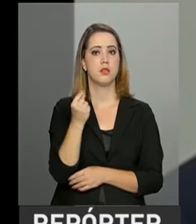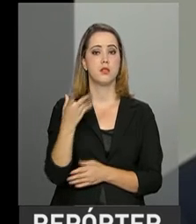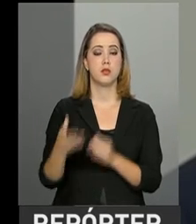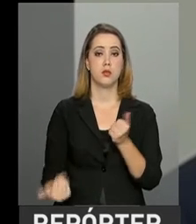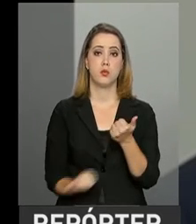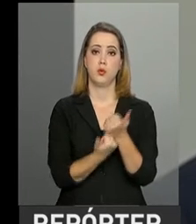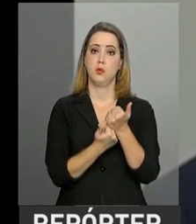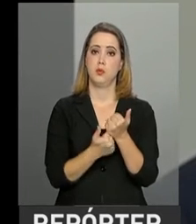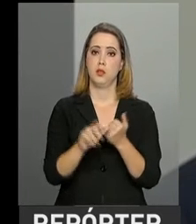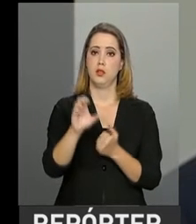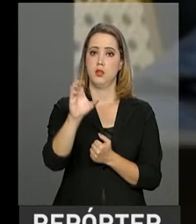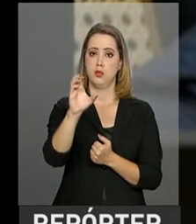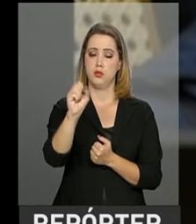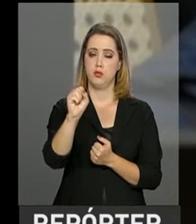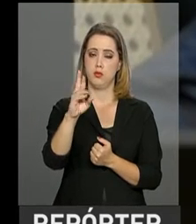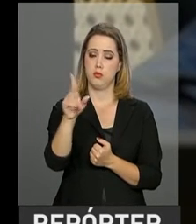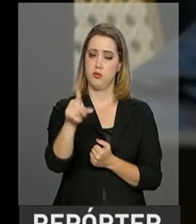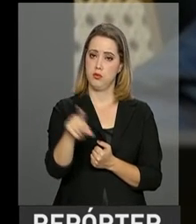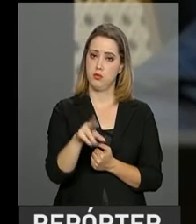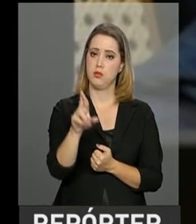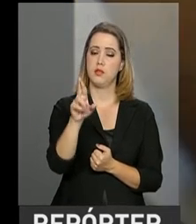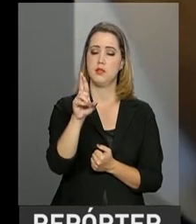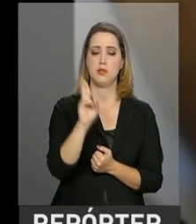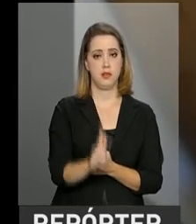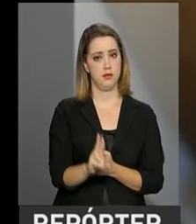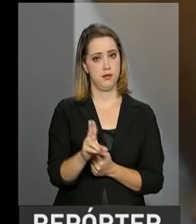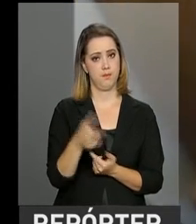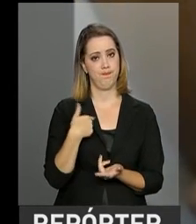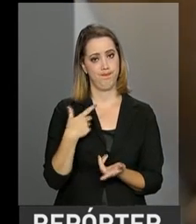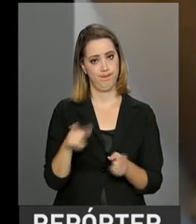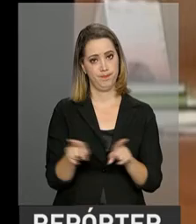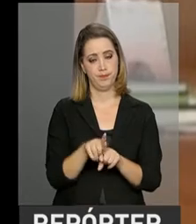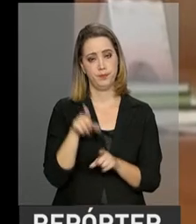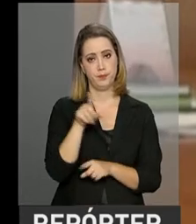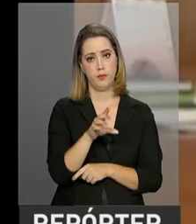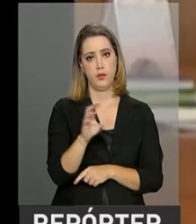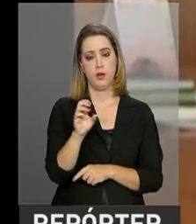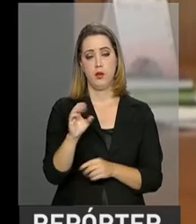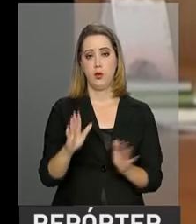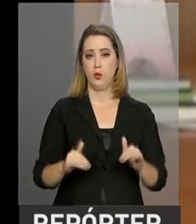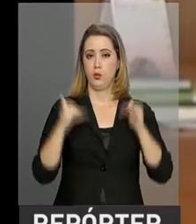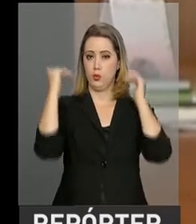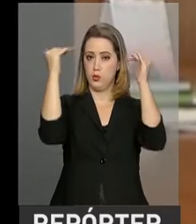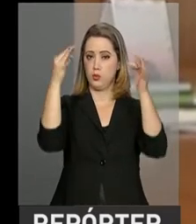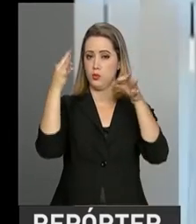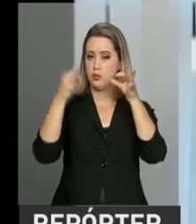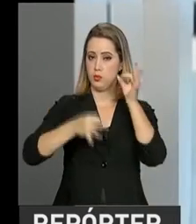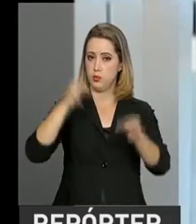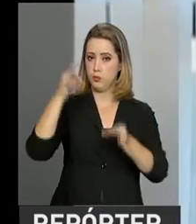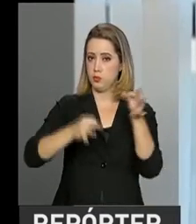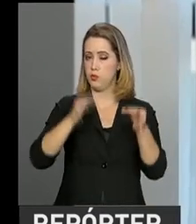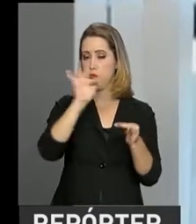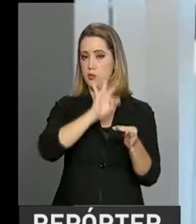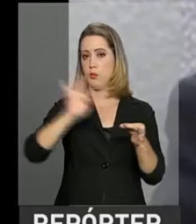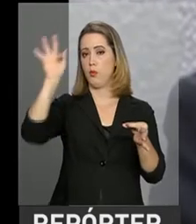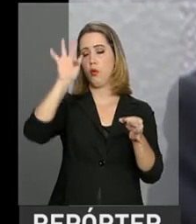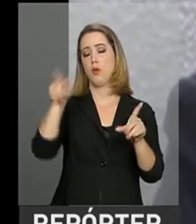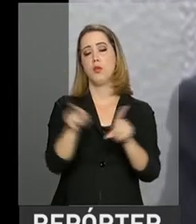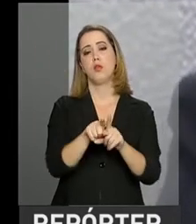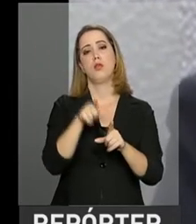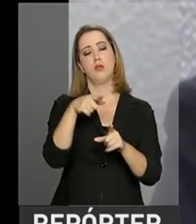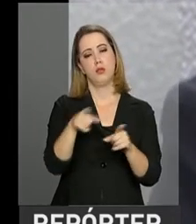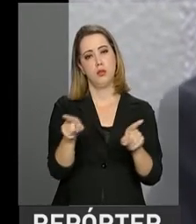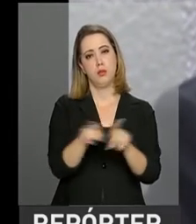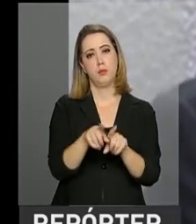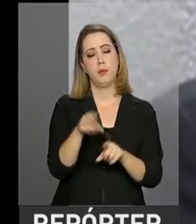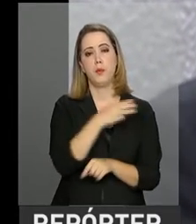Peluso. A indicação foi aprovada pelo Senado Federal. No Supremo, além de outros processos, o ministro Teori Zavascki era